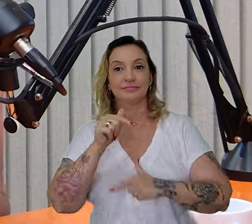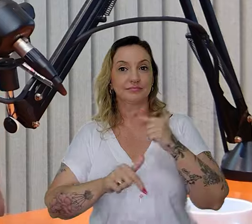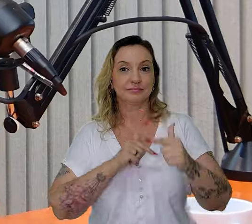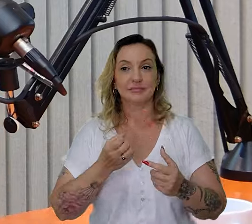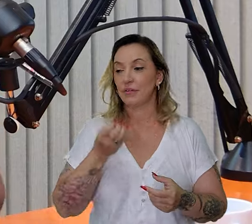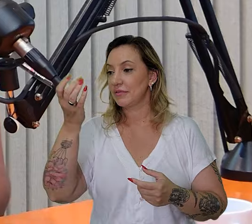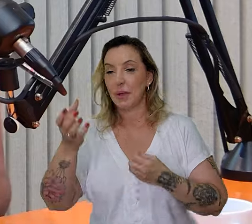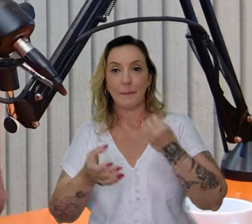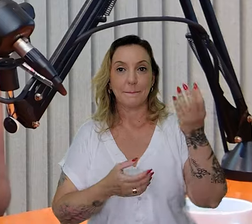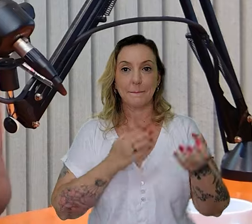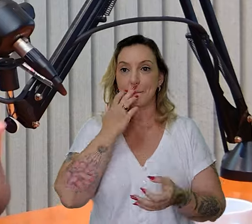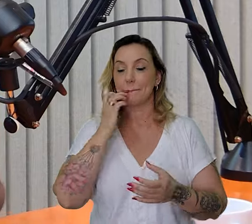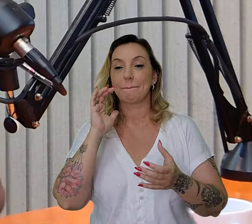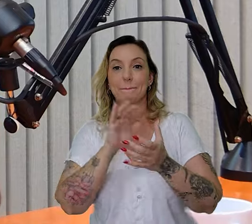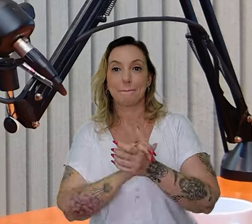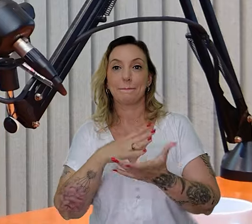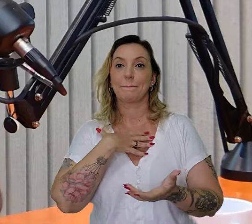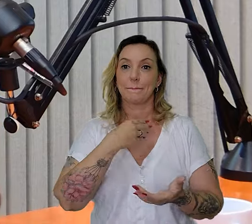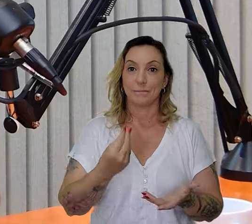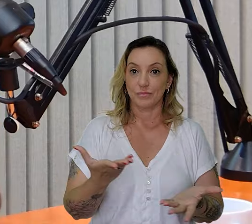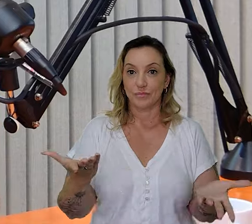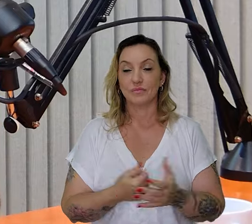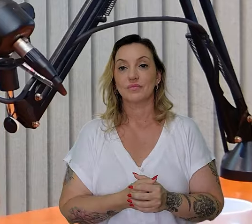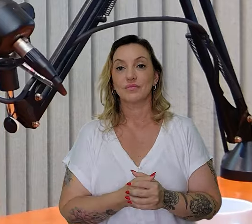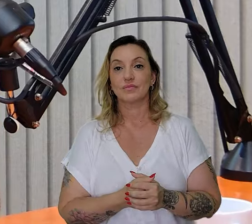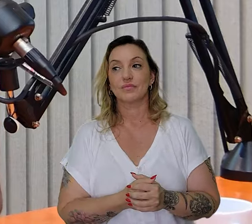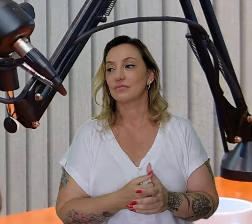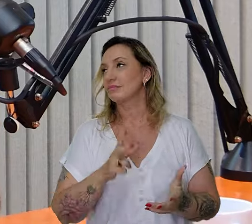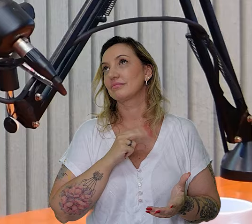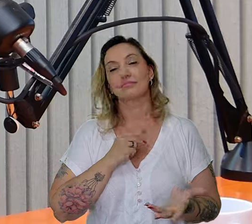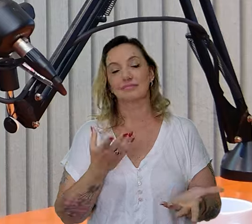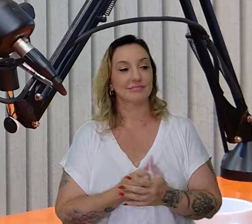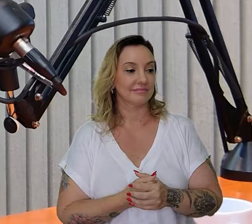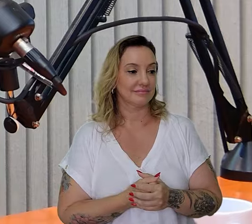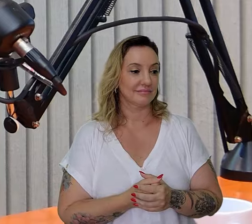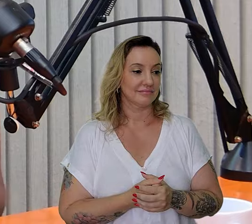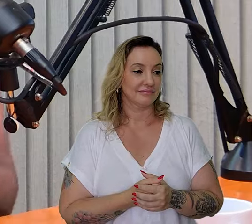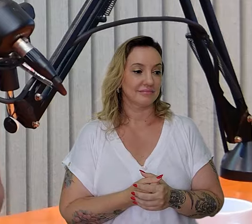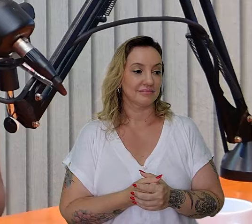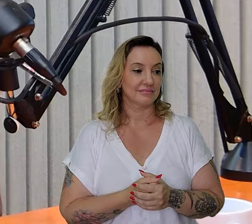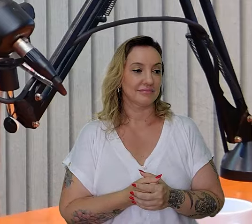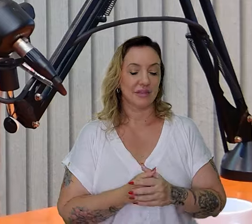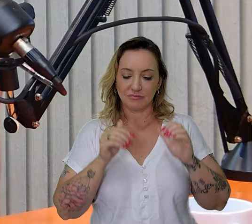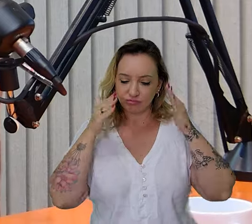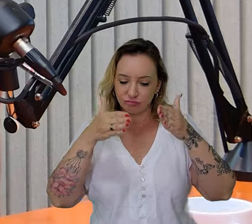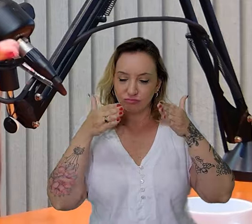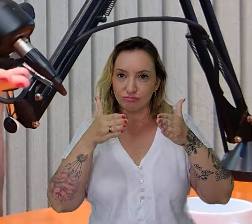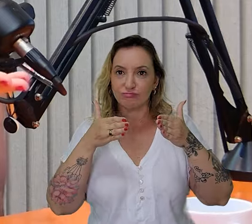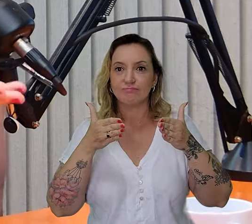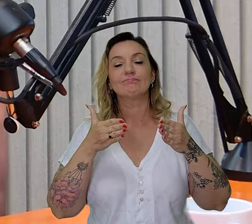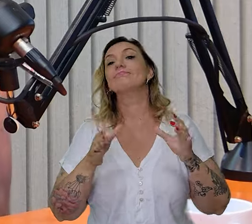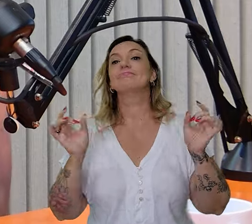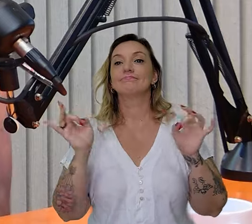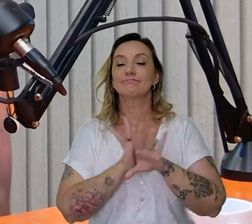casada com um filho você fala e ainda mais né Eu sempre fui super cachi falei quero fazer quero fazer direitinho aí